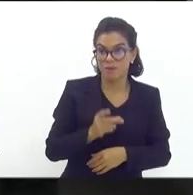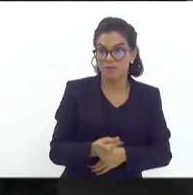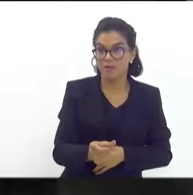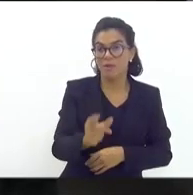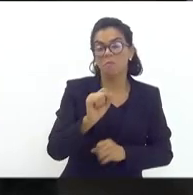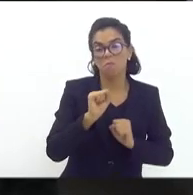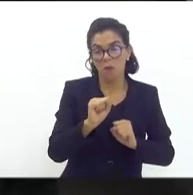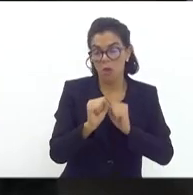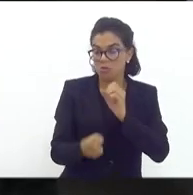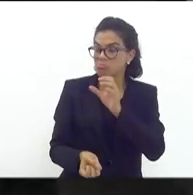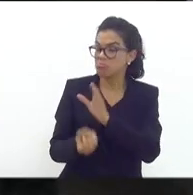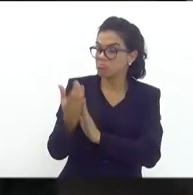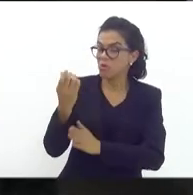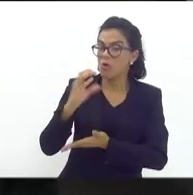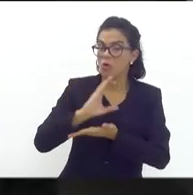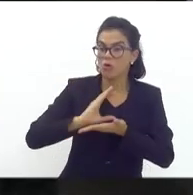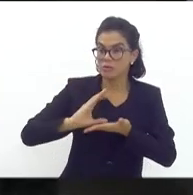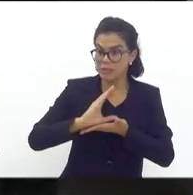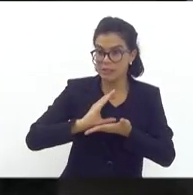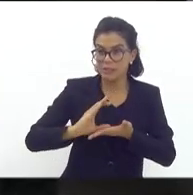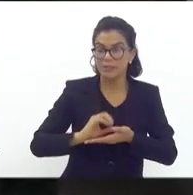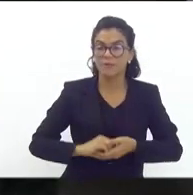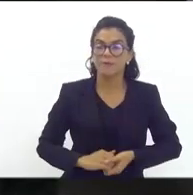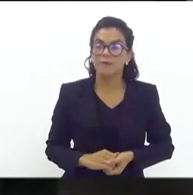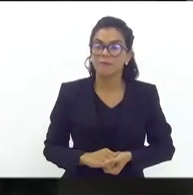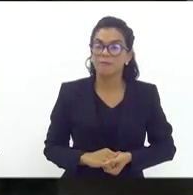de conselheiros que ela considerar ineficiente